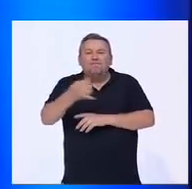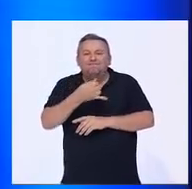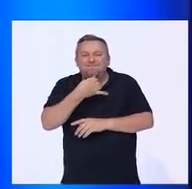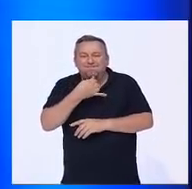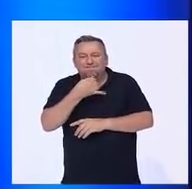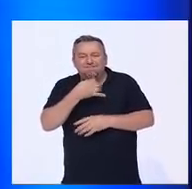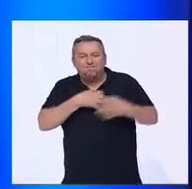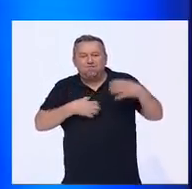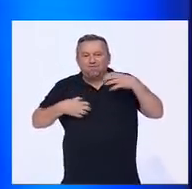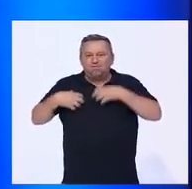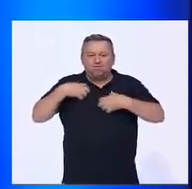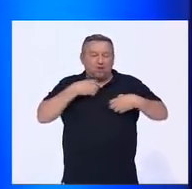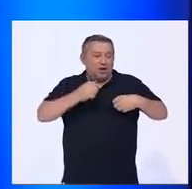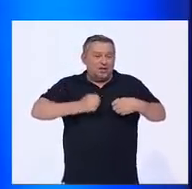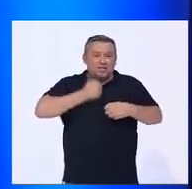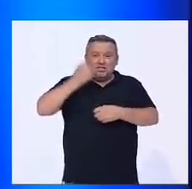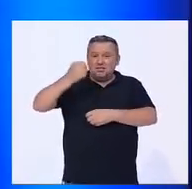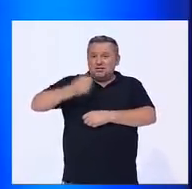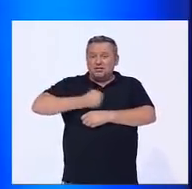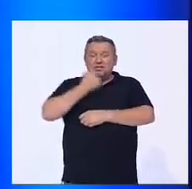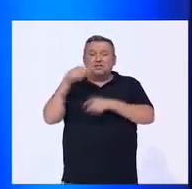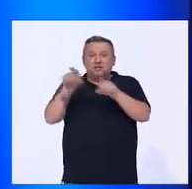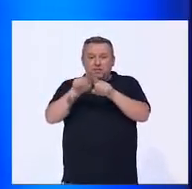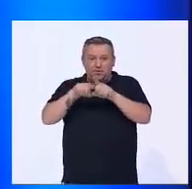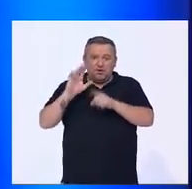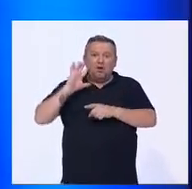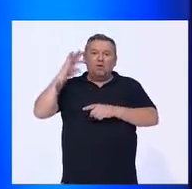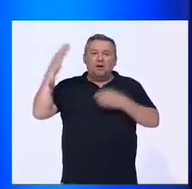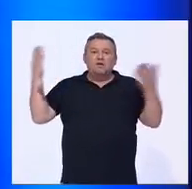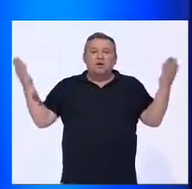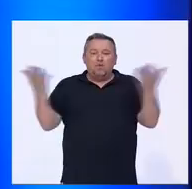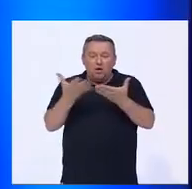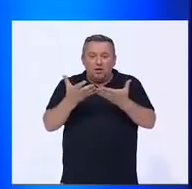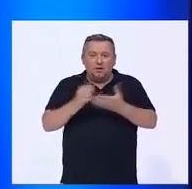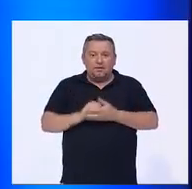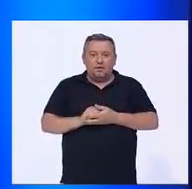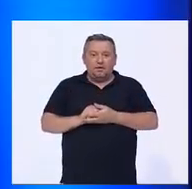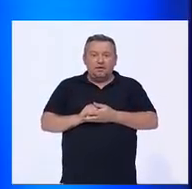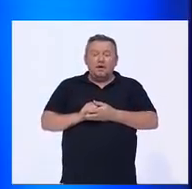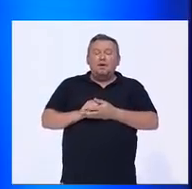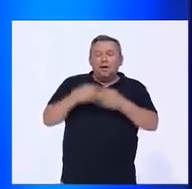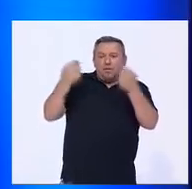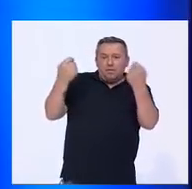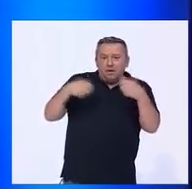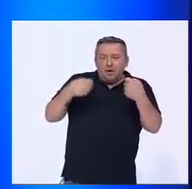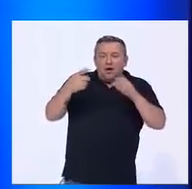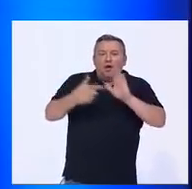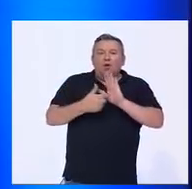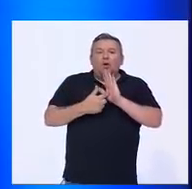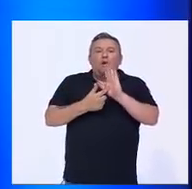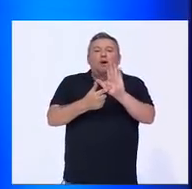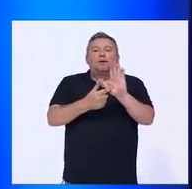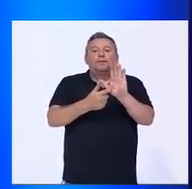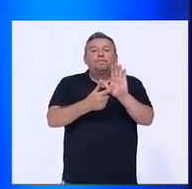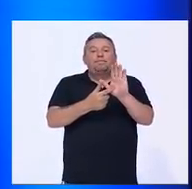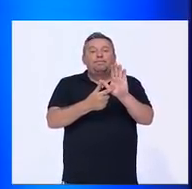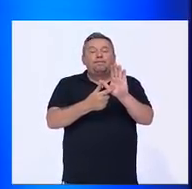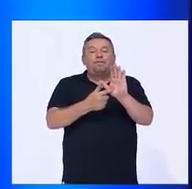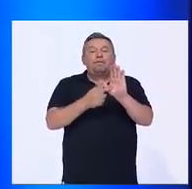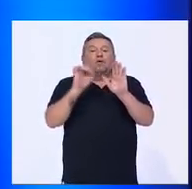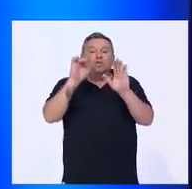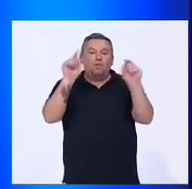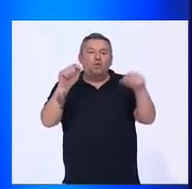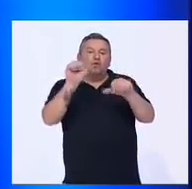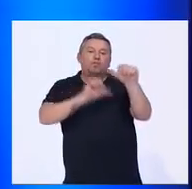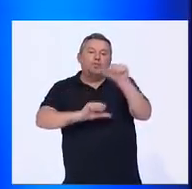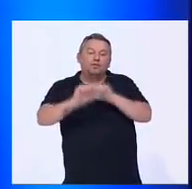Eu diria nesse ódio, nessa intolerância que está o eleitorado desse sistema, é preciso mostrar a ele que ele só pode